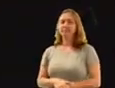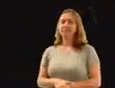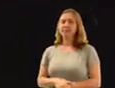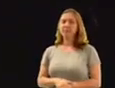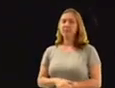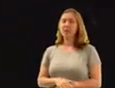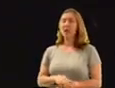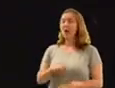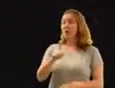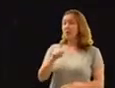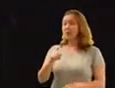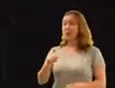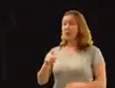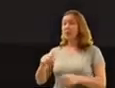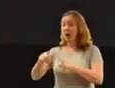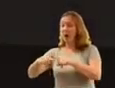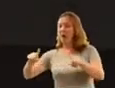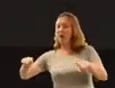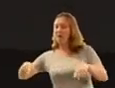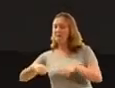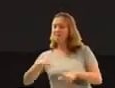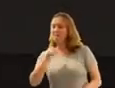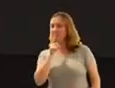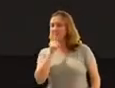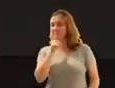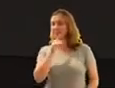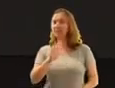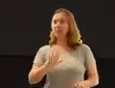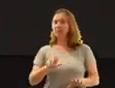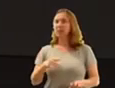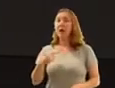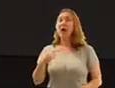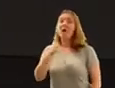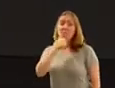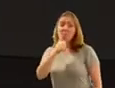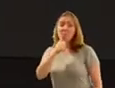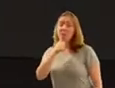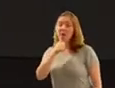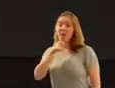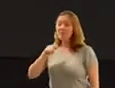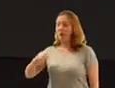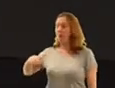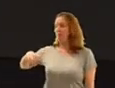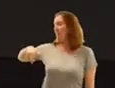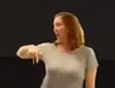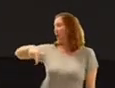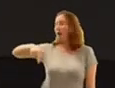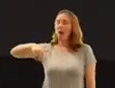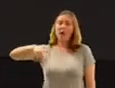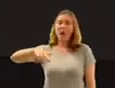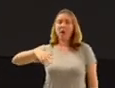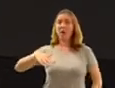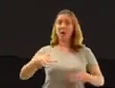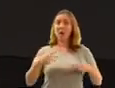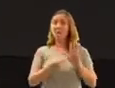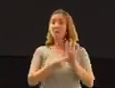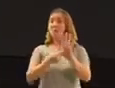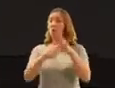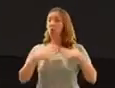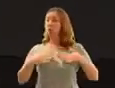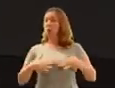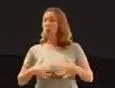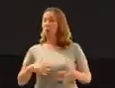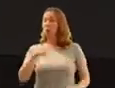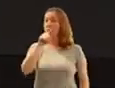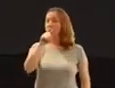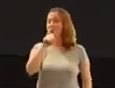Você vai para a piscina, ela não vai para a piscina, ela vai desfilar na piscina, e você está envolvendo ela com a sua família, com o seu marido, com os